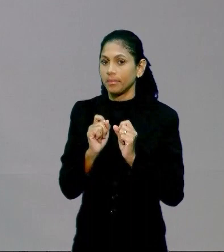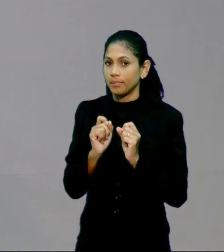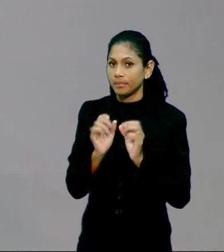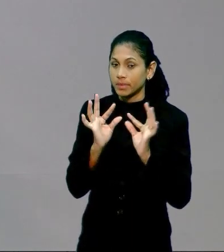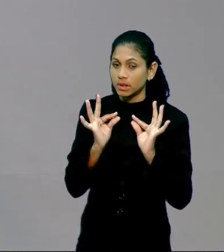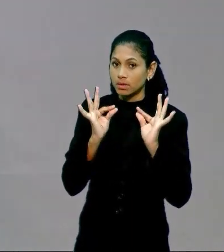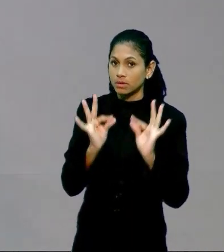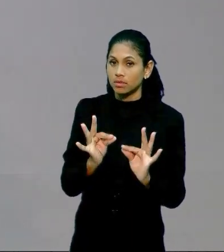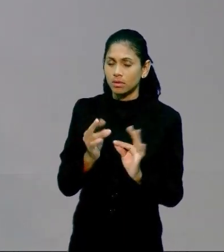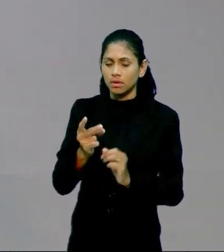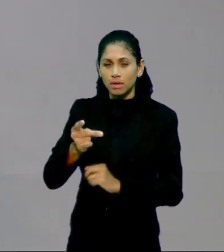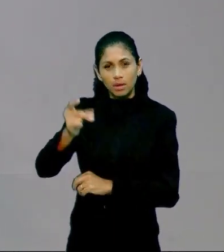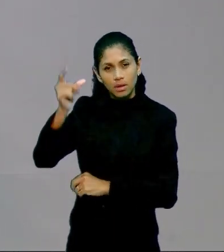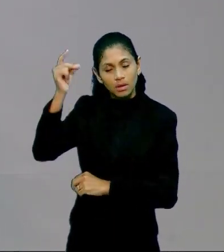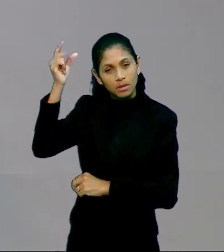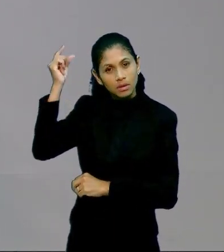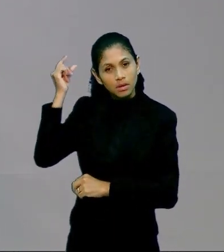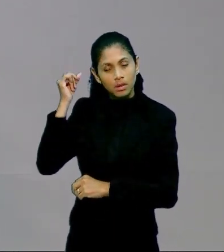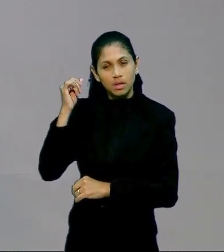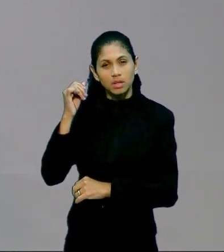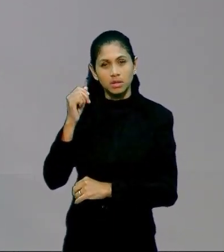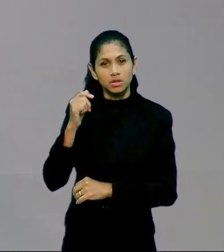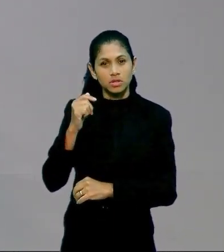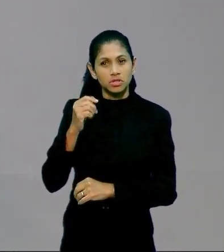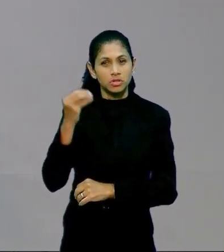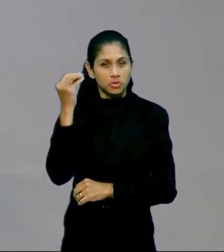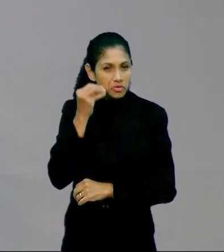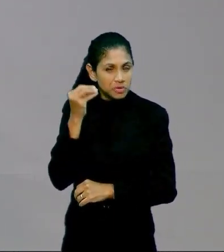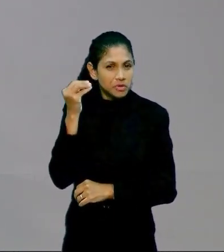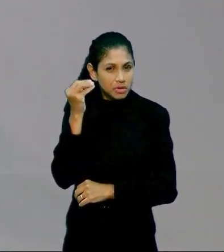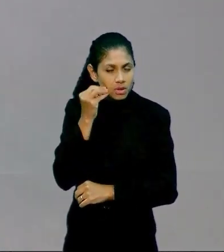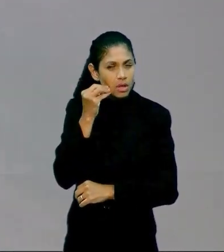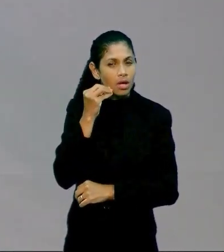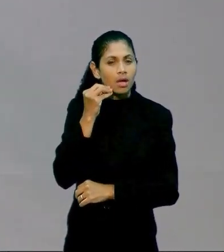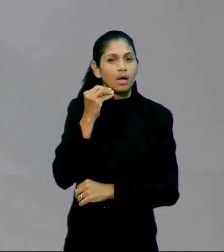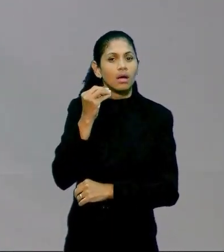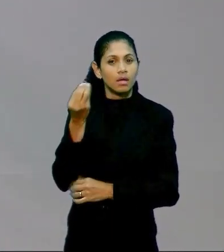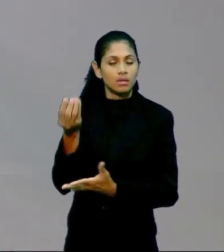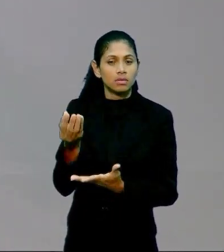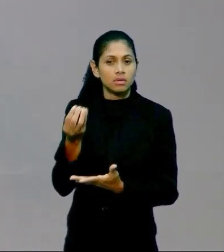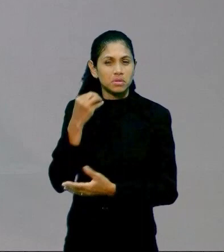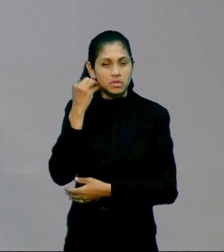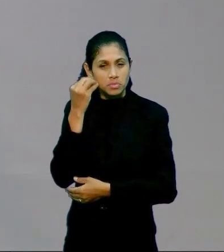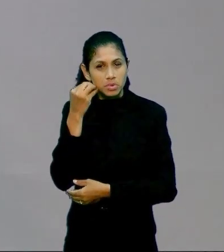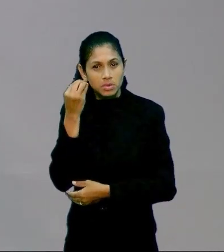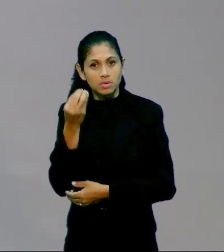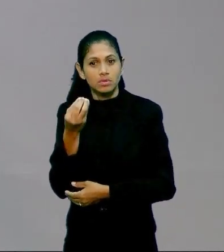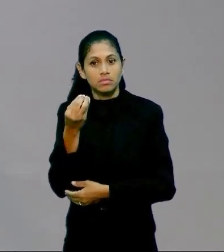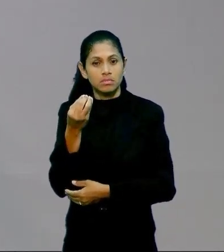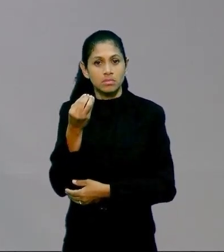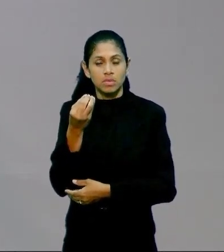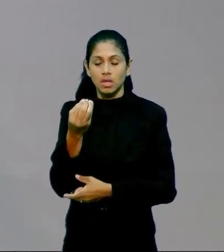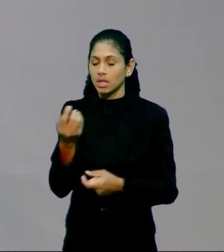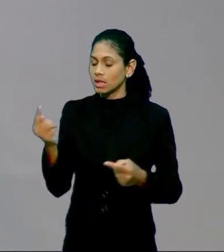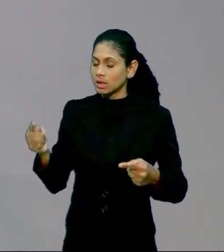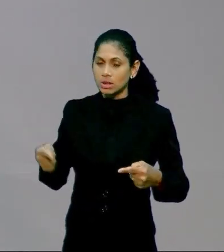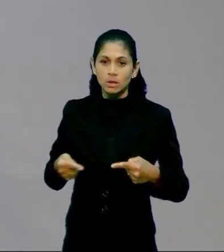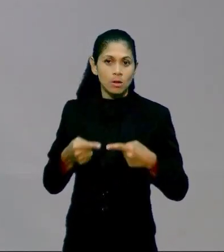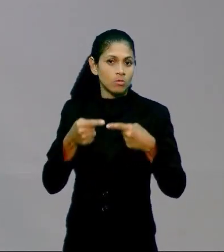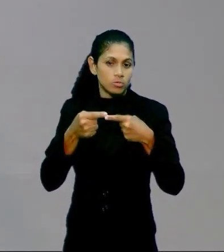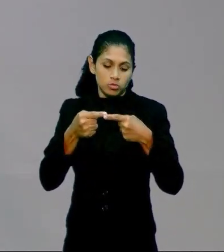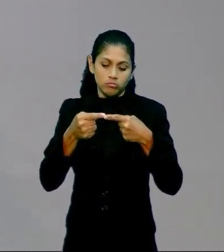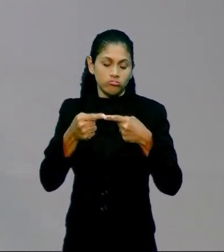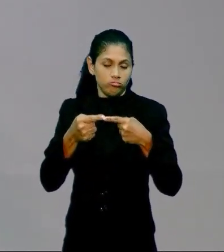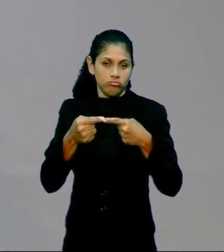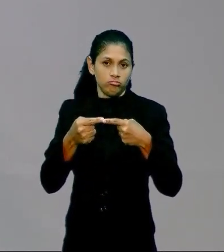experimentos, os cientistas acreditavam que não era possível um gás nobre se ligar com outro átomo para formar uma ligação química, tendo